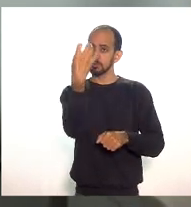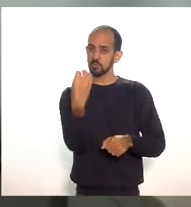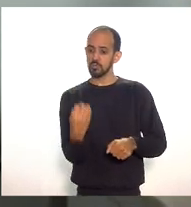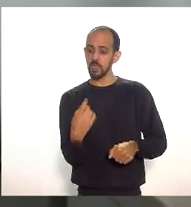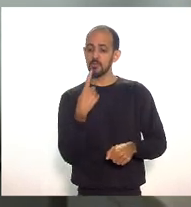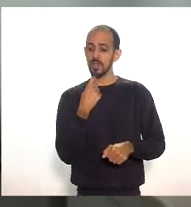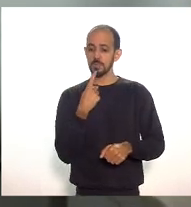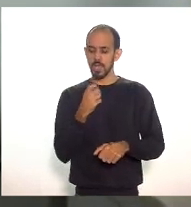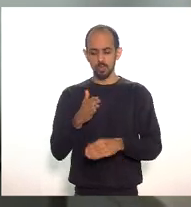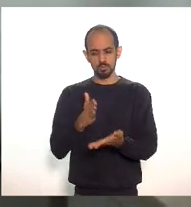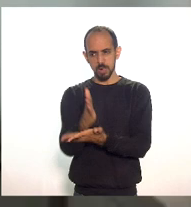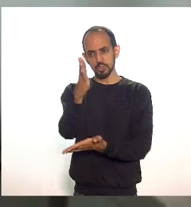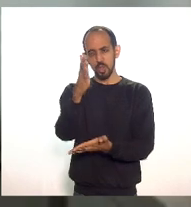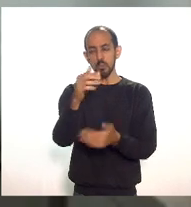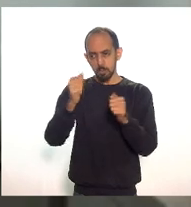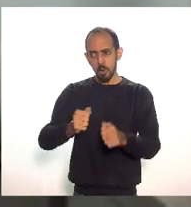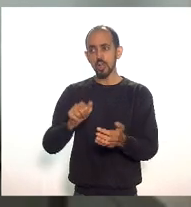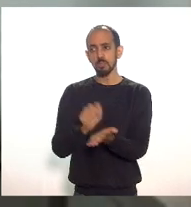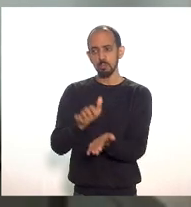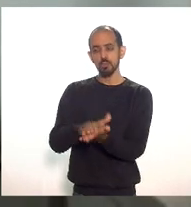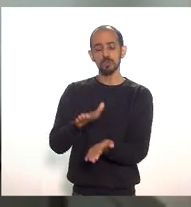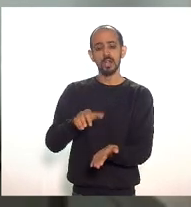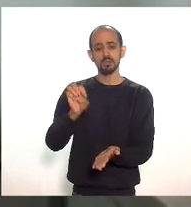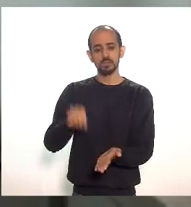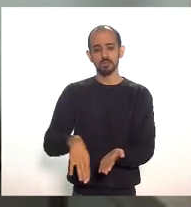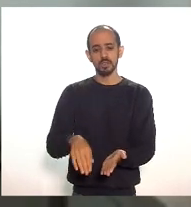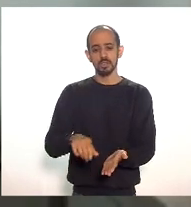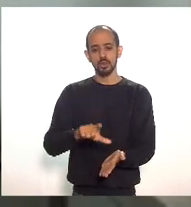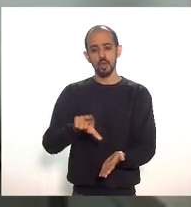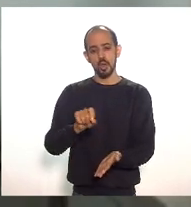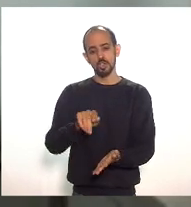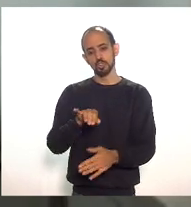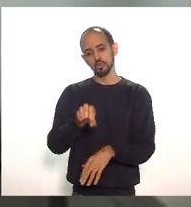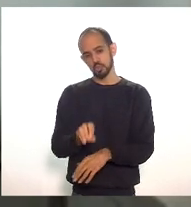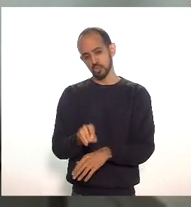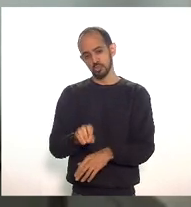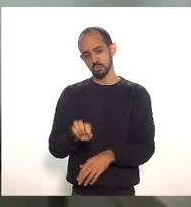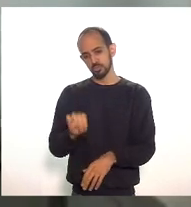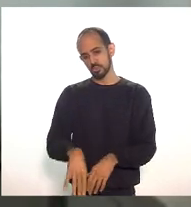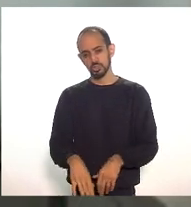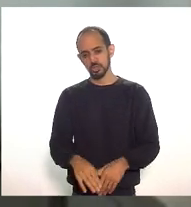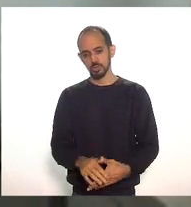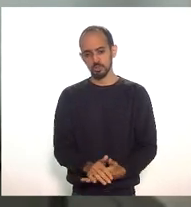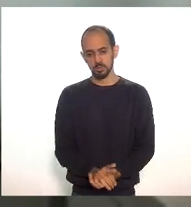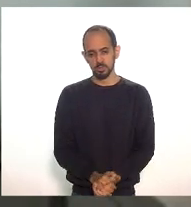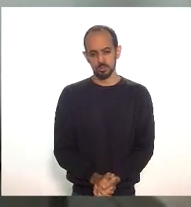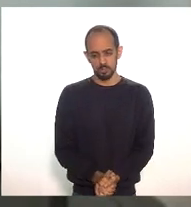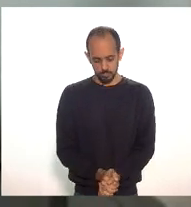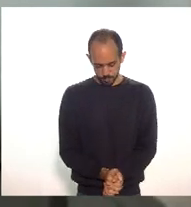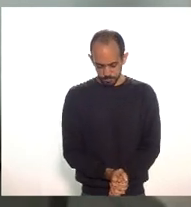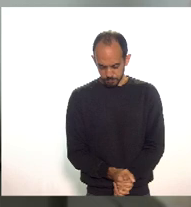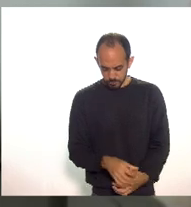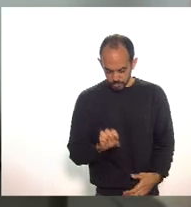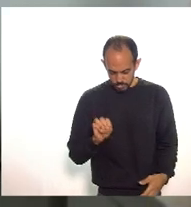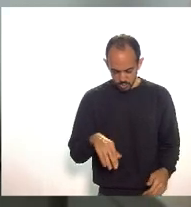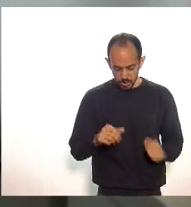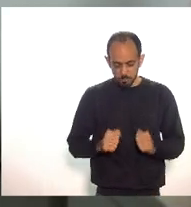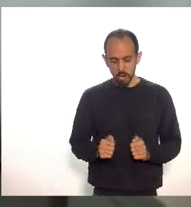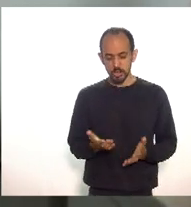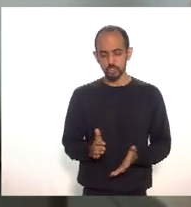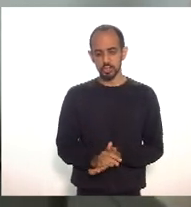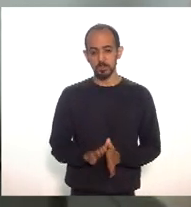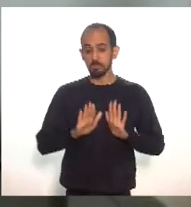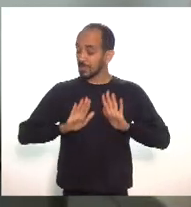Claro que pode principalmente cidade de redação de competência e o talonário demo Claro que pode